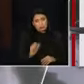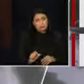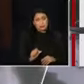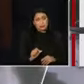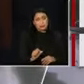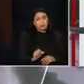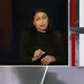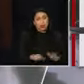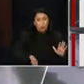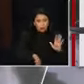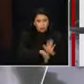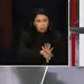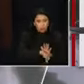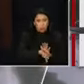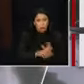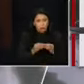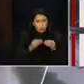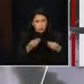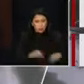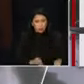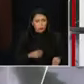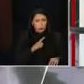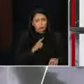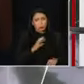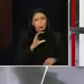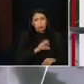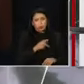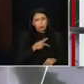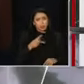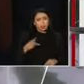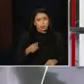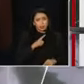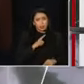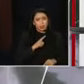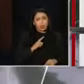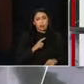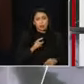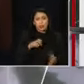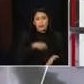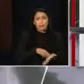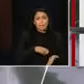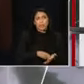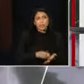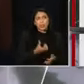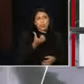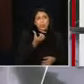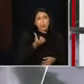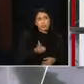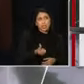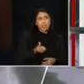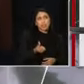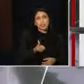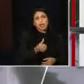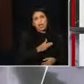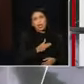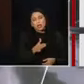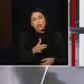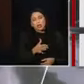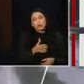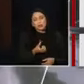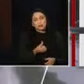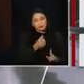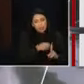O crime de dano qualificado previsto no Código Penal tem pena de detenção, como eu disse, de 6 a 3 anos, mais